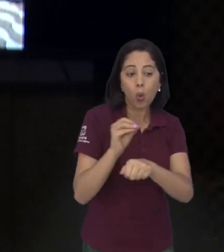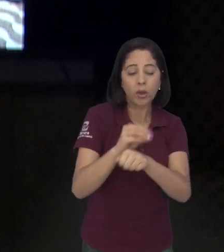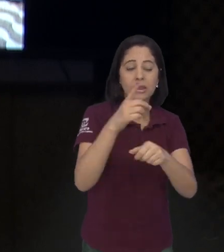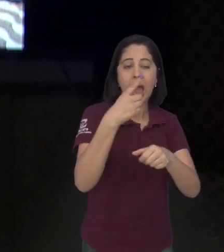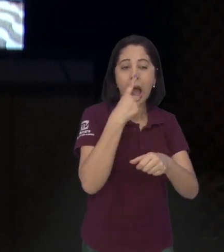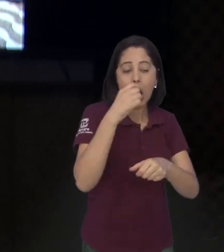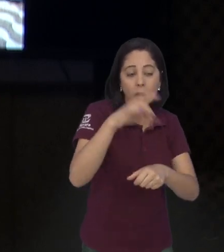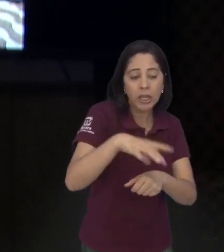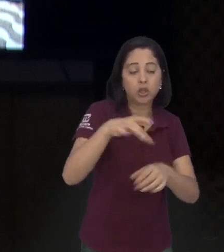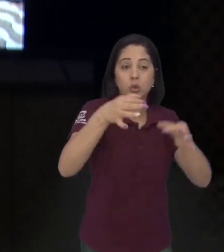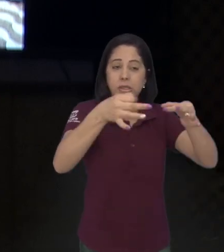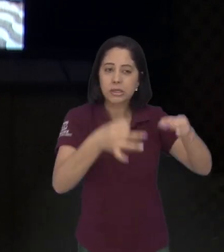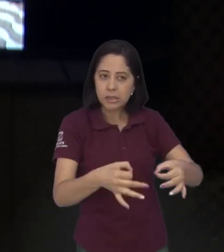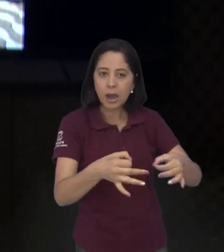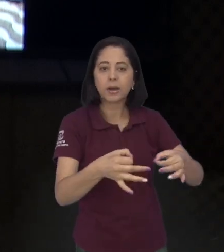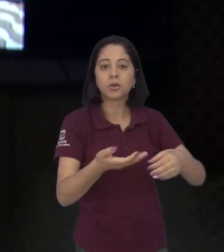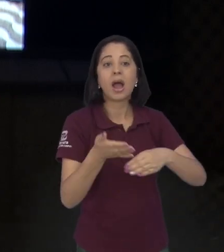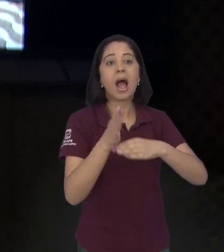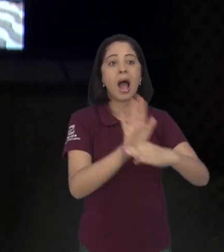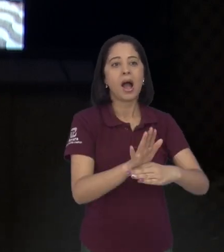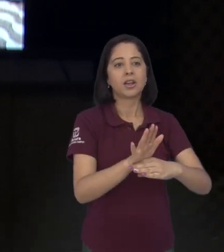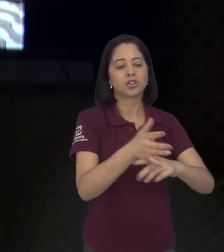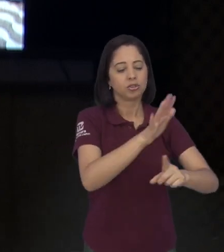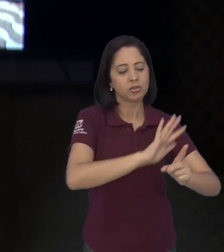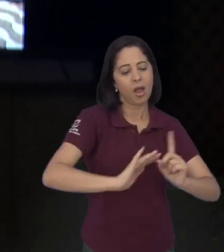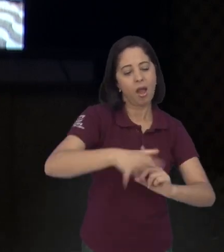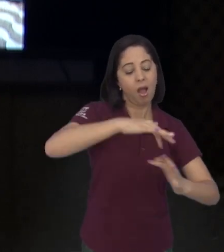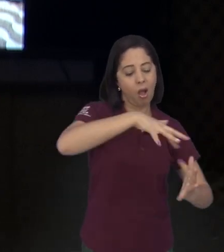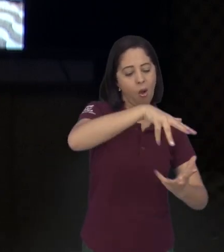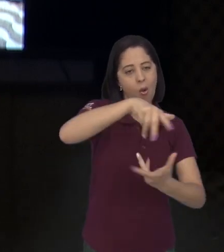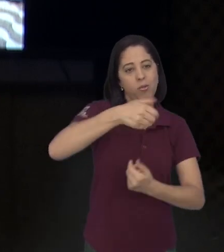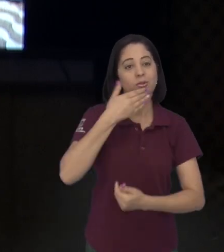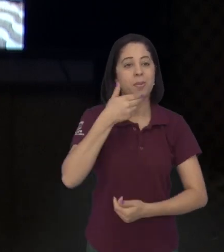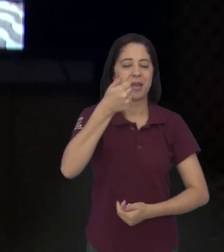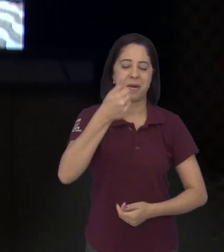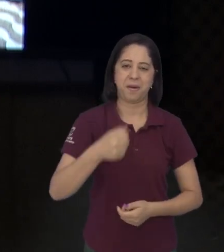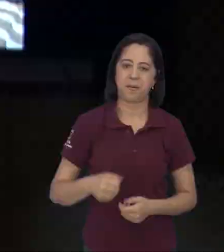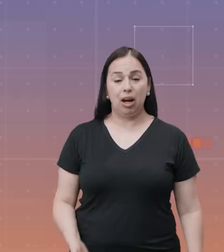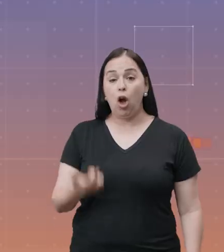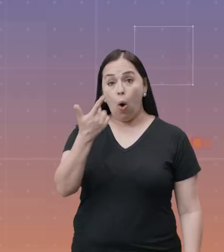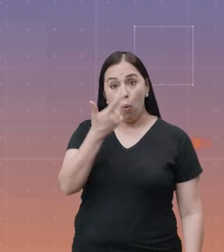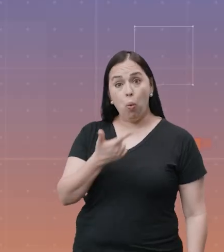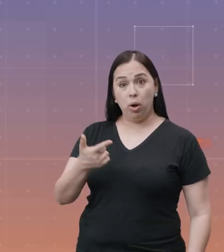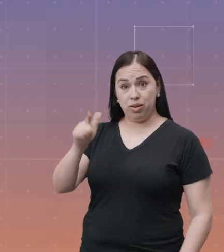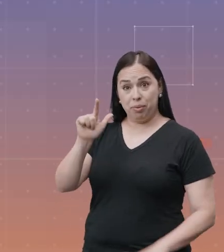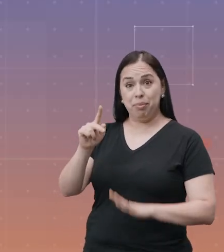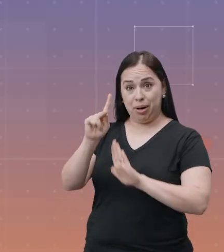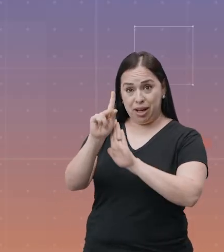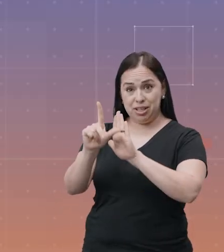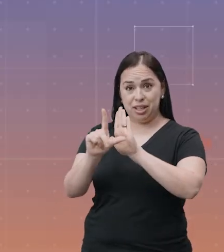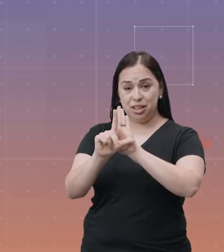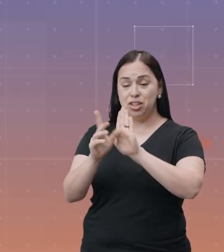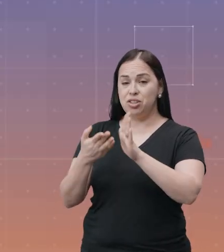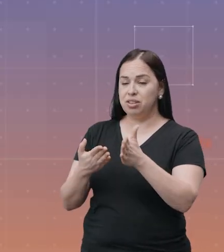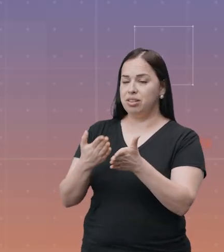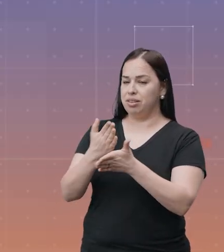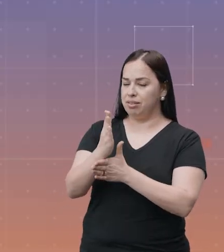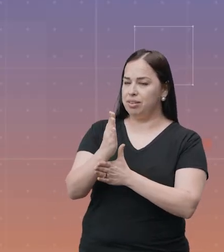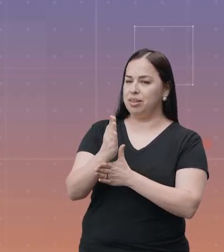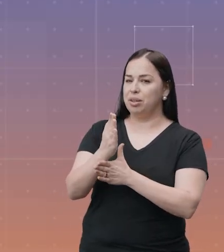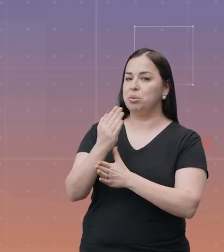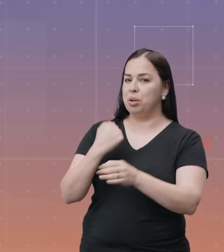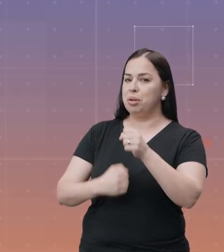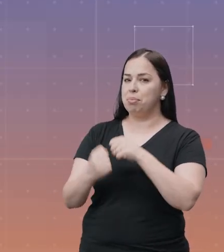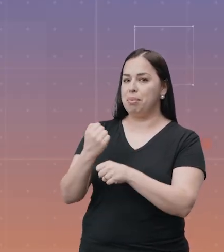casa, cuidar do lixo, cuidar de tudo para contribuir com o nosso planeta. Outro projeto aprovado na